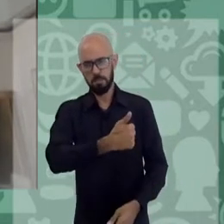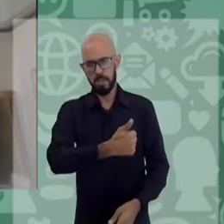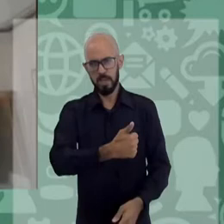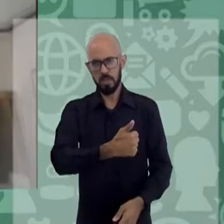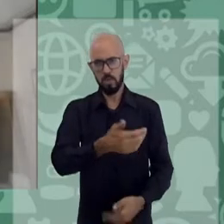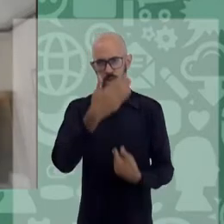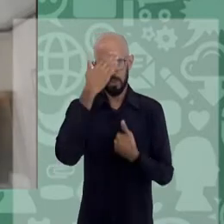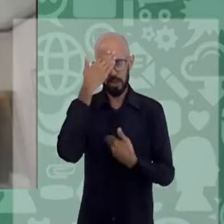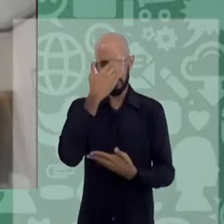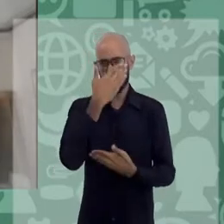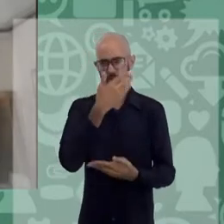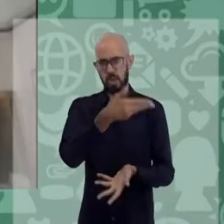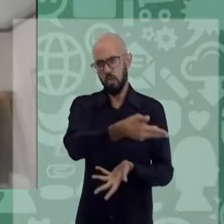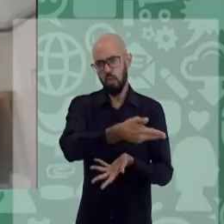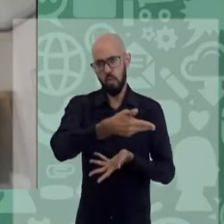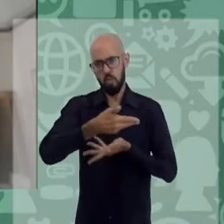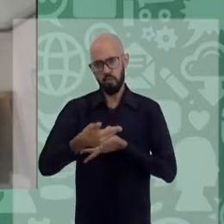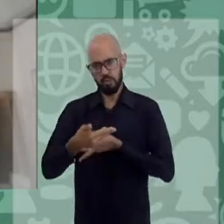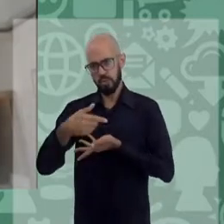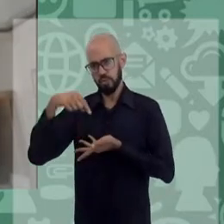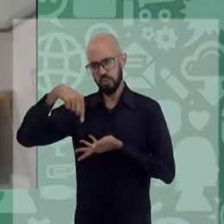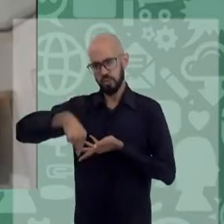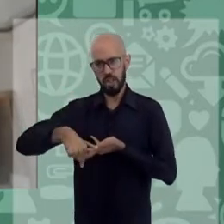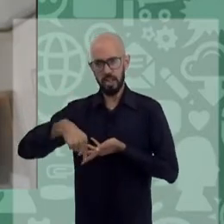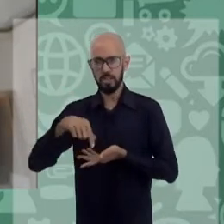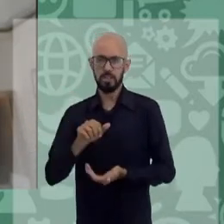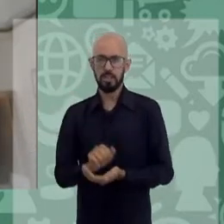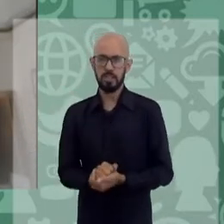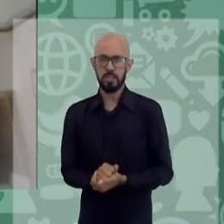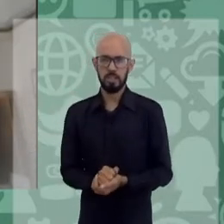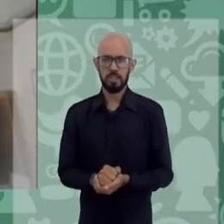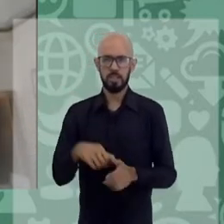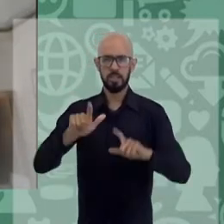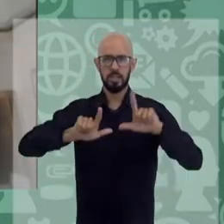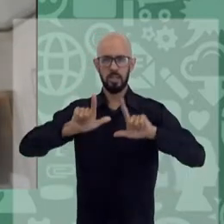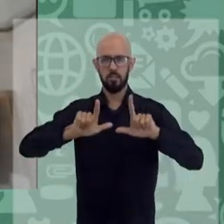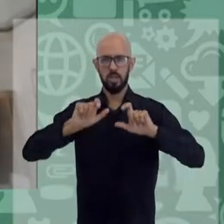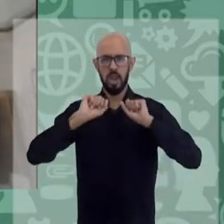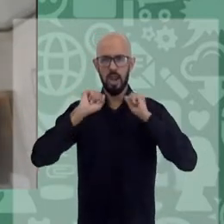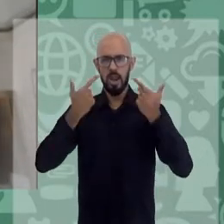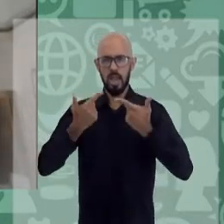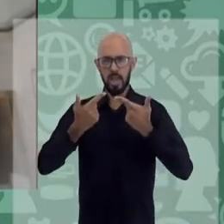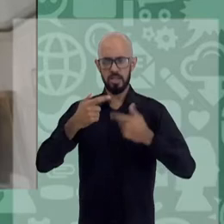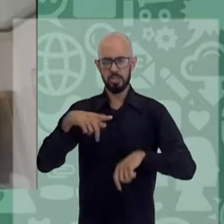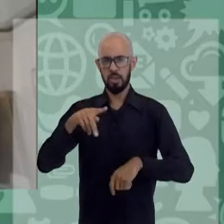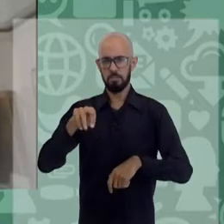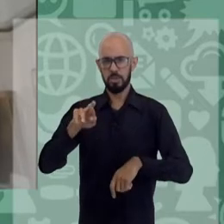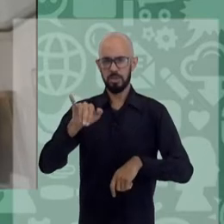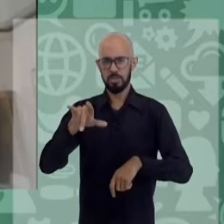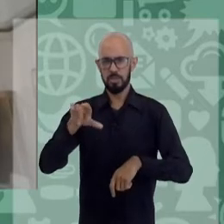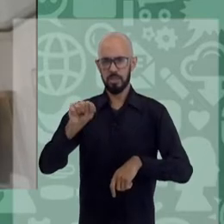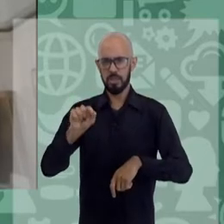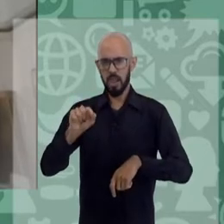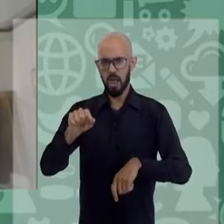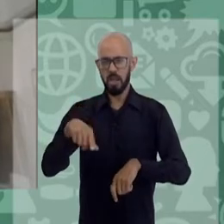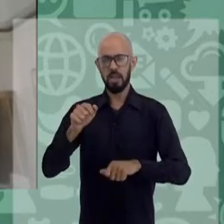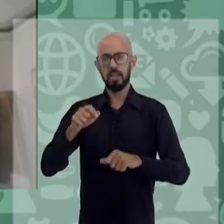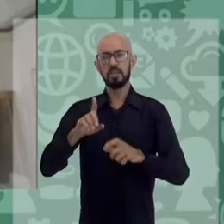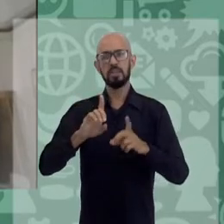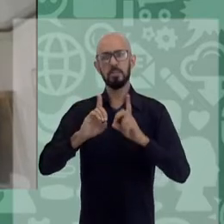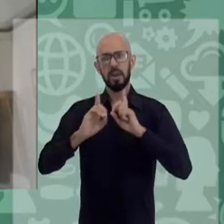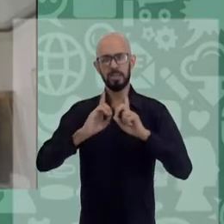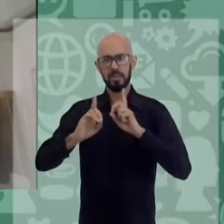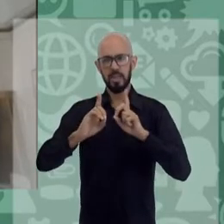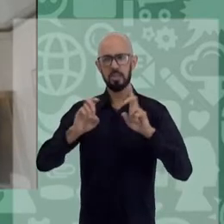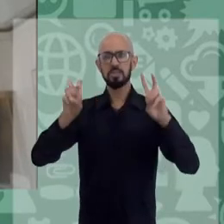Bom, primeiramente, agradecer o convite, né, pelo convite aí muito amável da TV Alerj, da Priscila, prazer debater esse